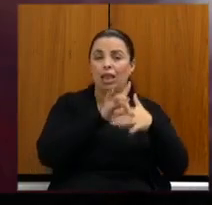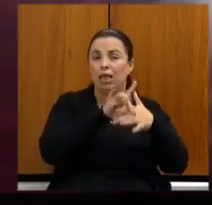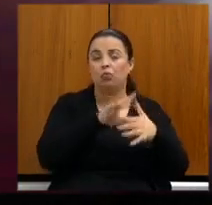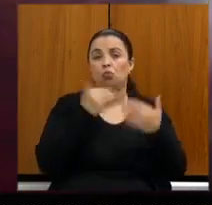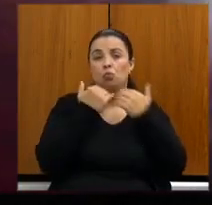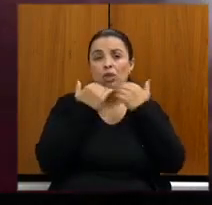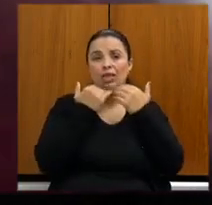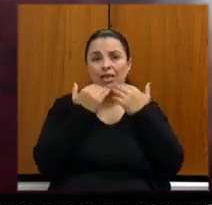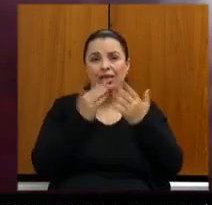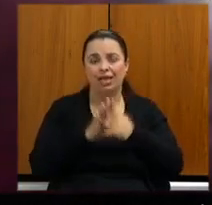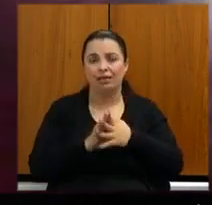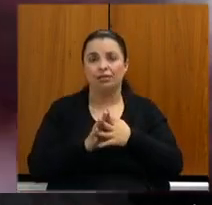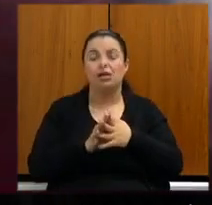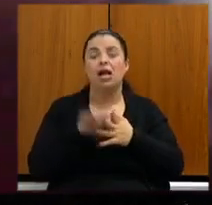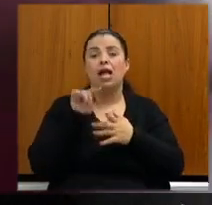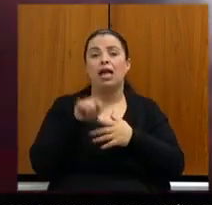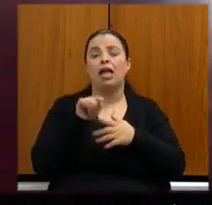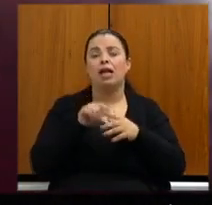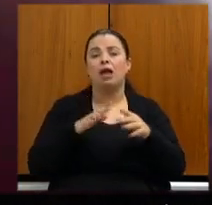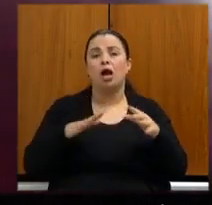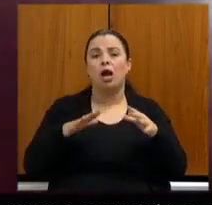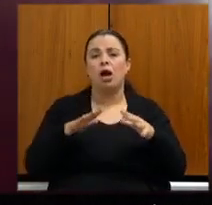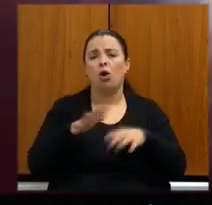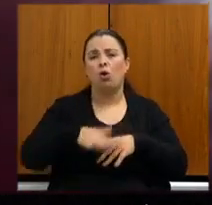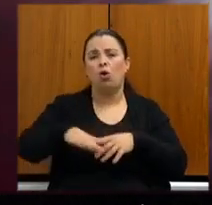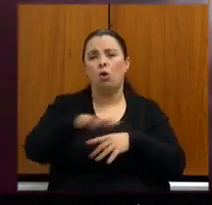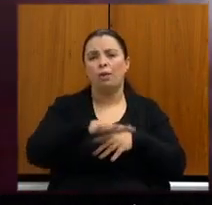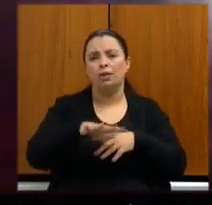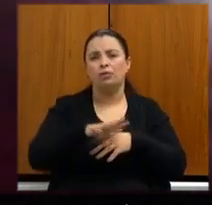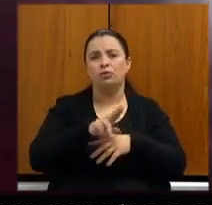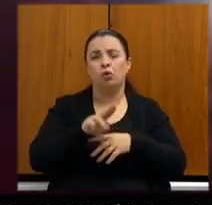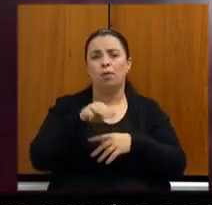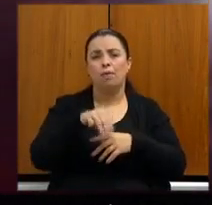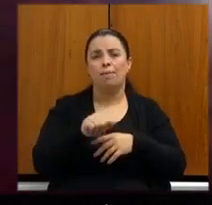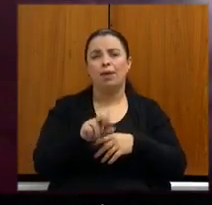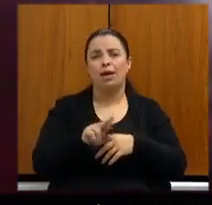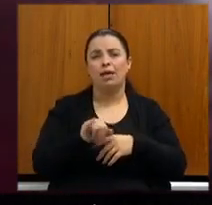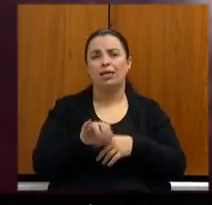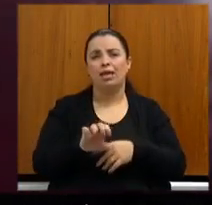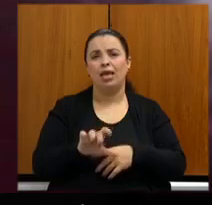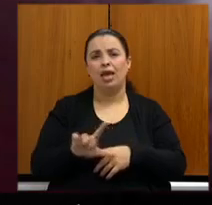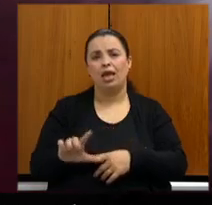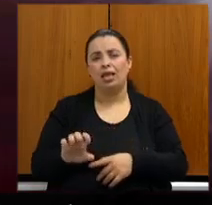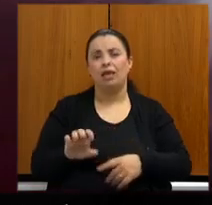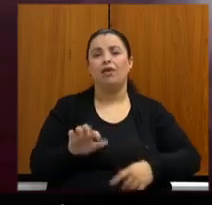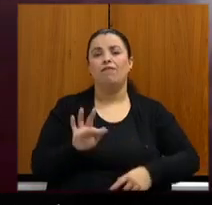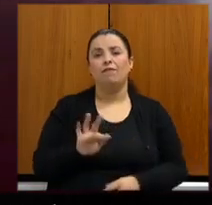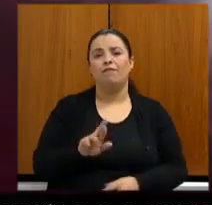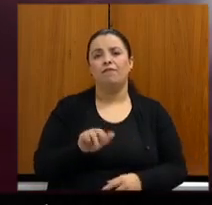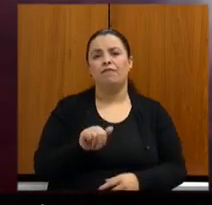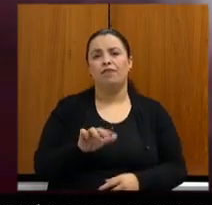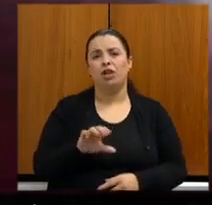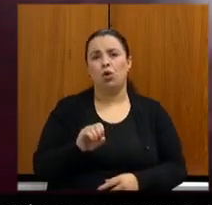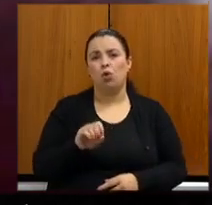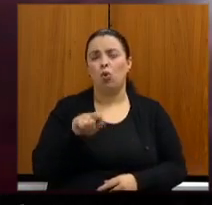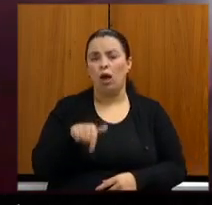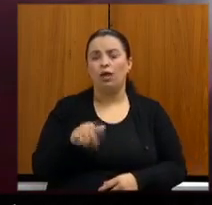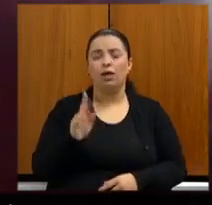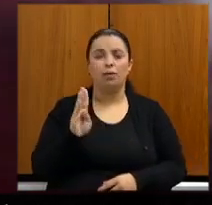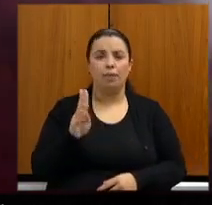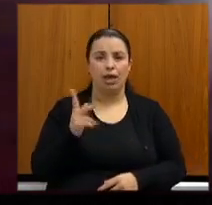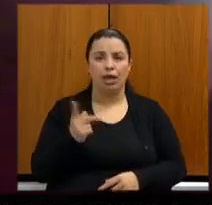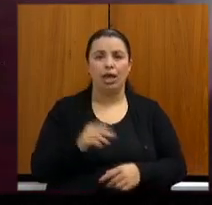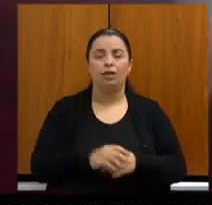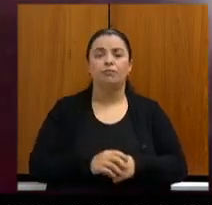uma ocupação urbana localizada no bairro aqui em bairro Novo Horizonte ela está sendo acompanhada pelo movimento